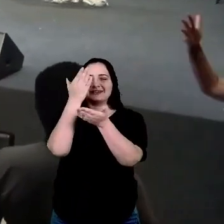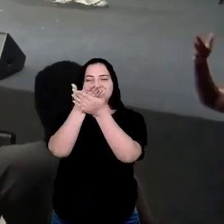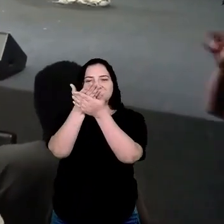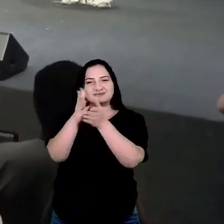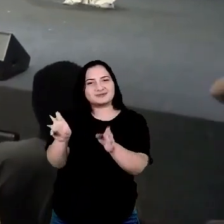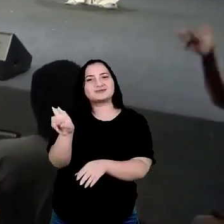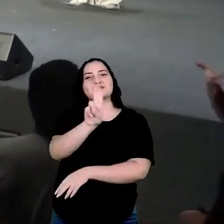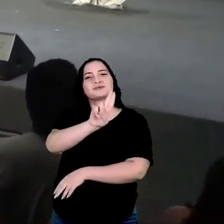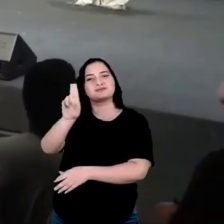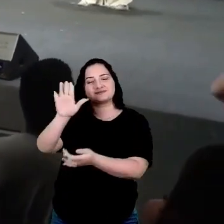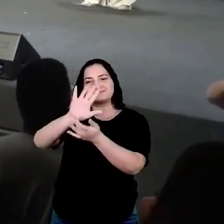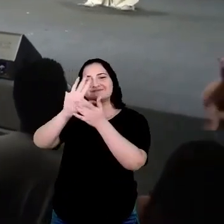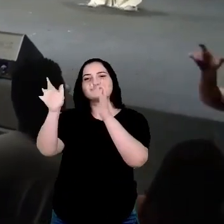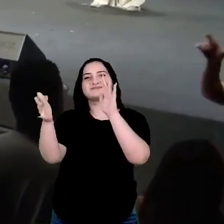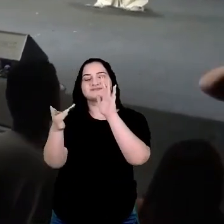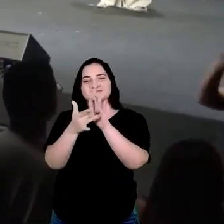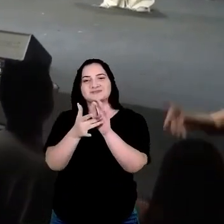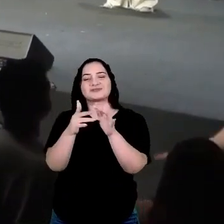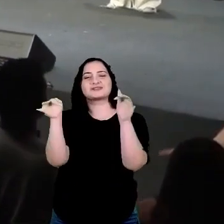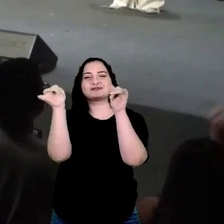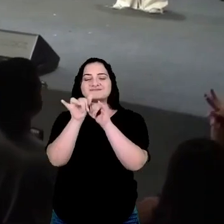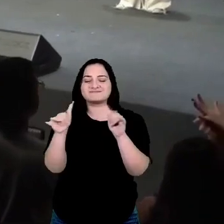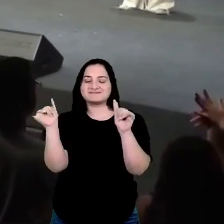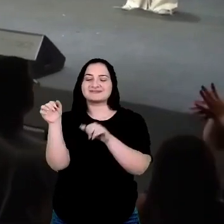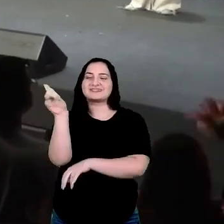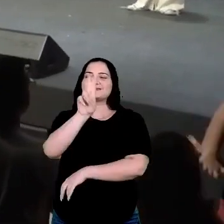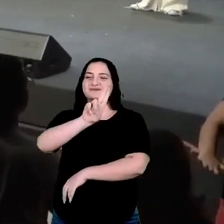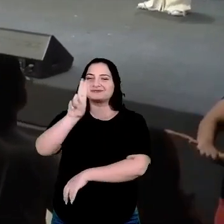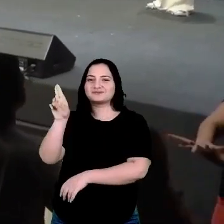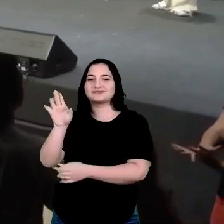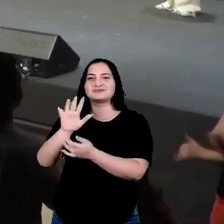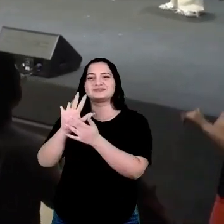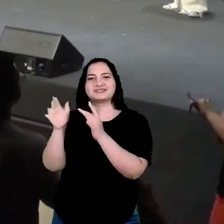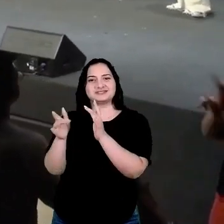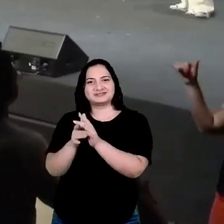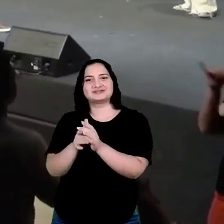de Jesus. Eu declaro um novo tempo.